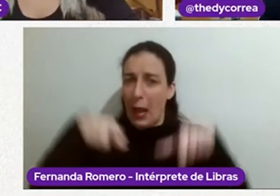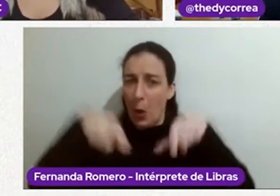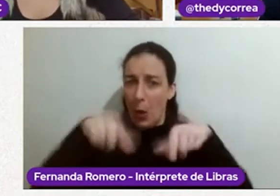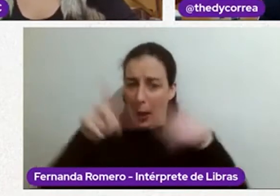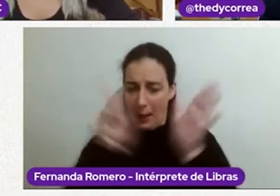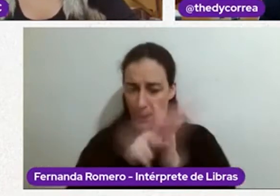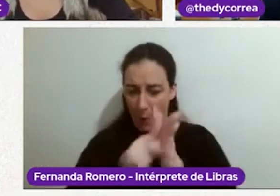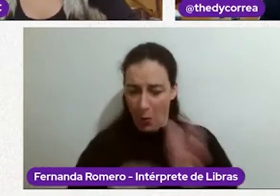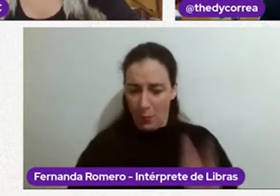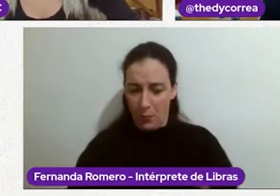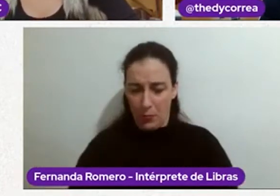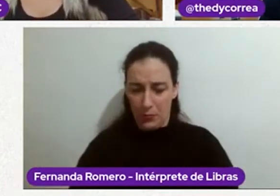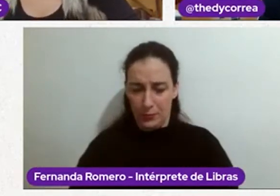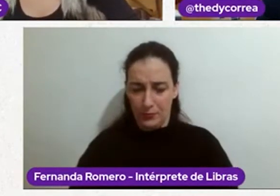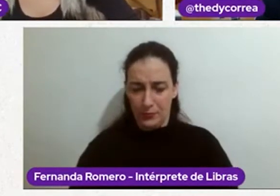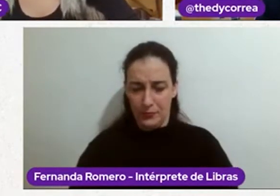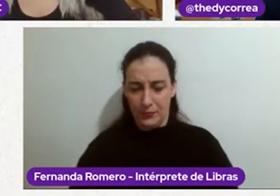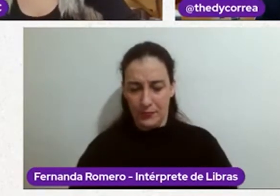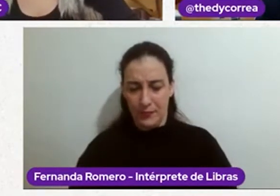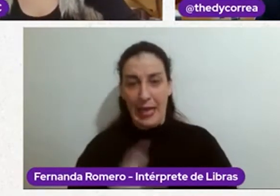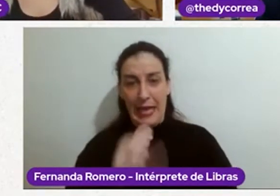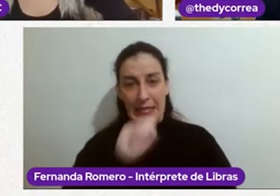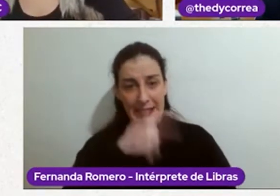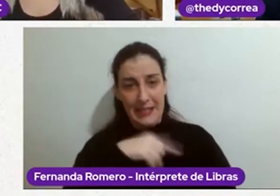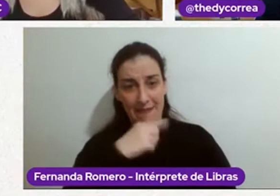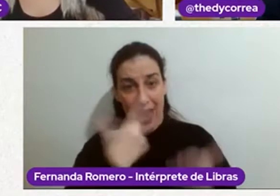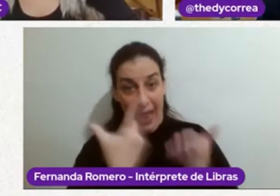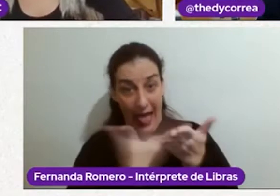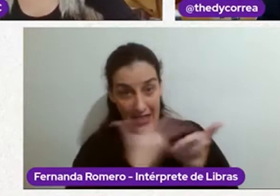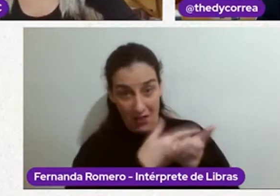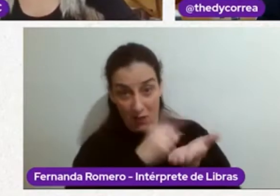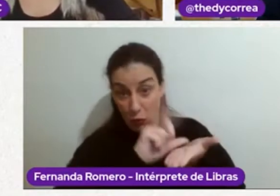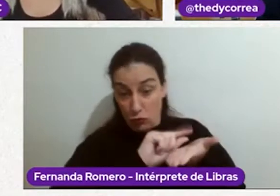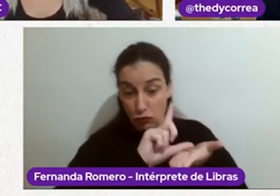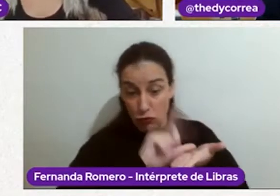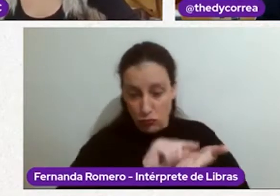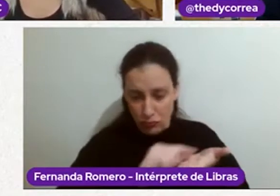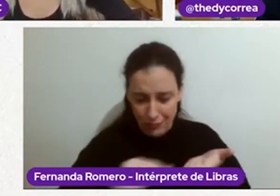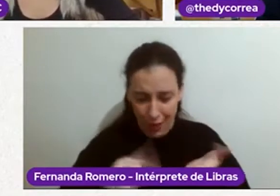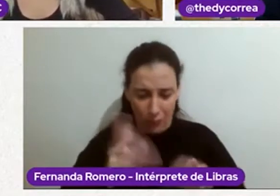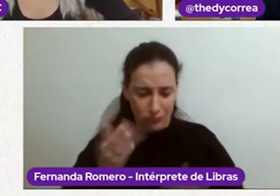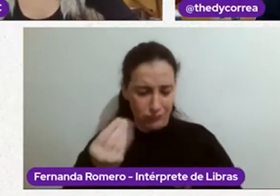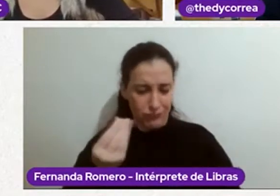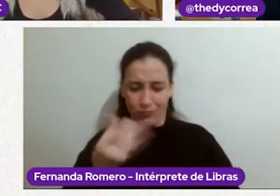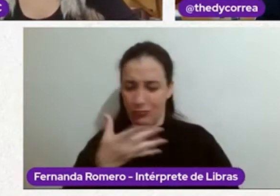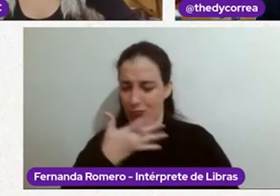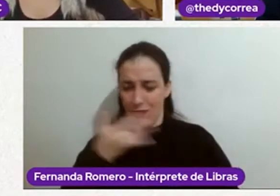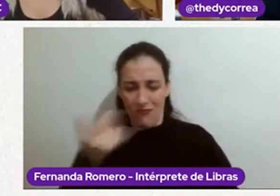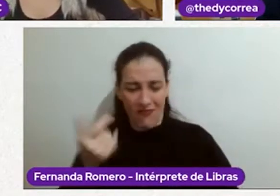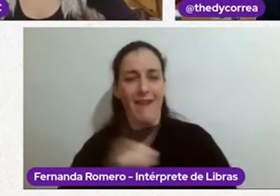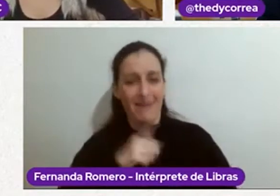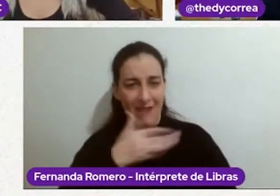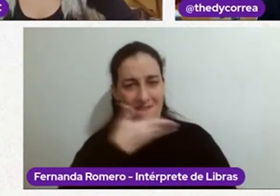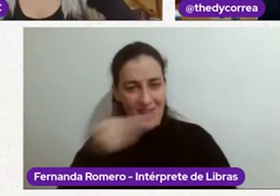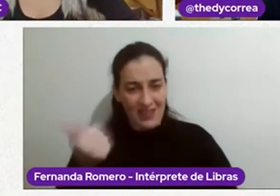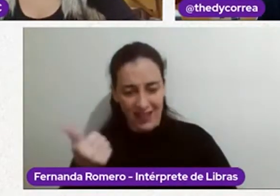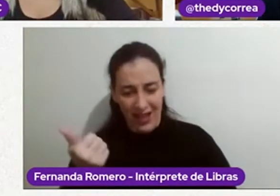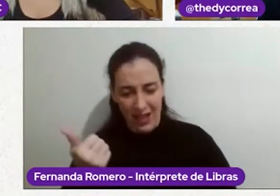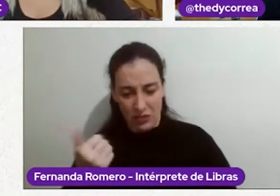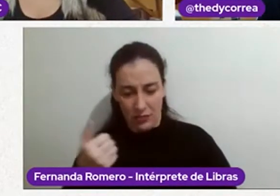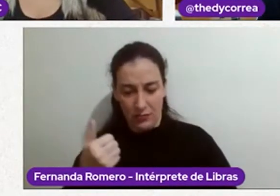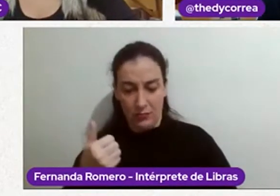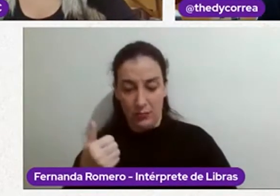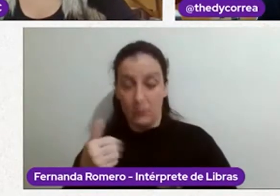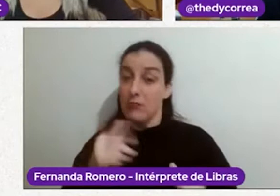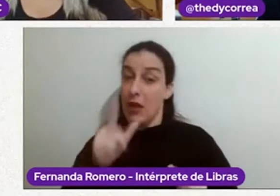Acho que quando a gente fala do livro digital, ele tem uma praticidade que ela é super adequada para